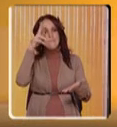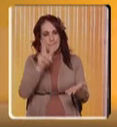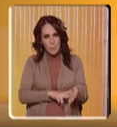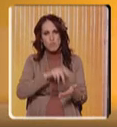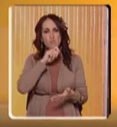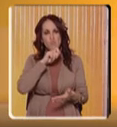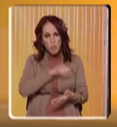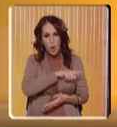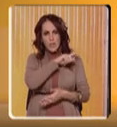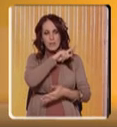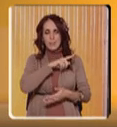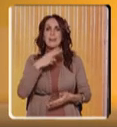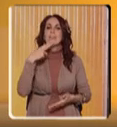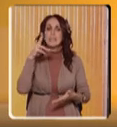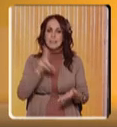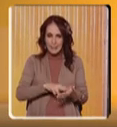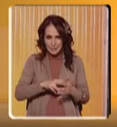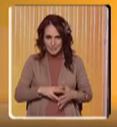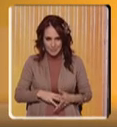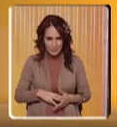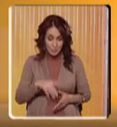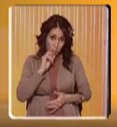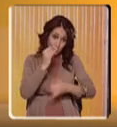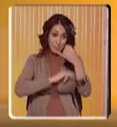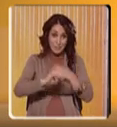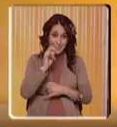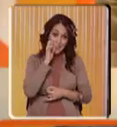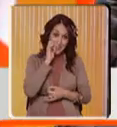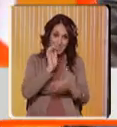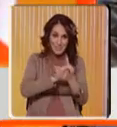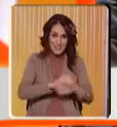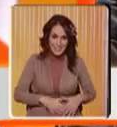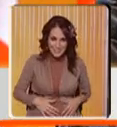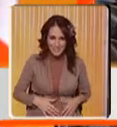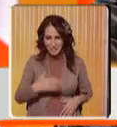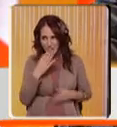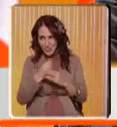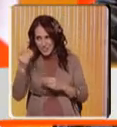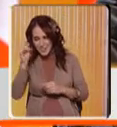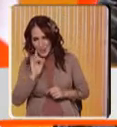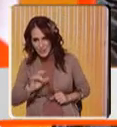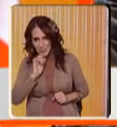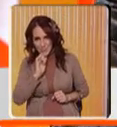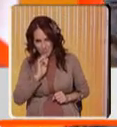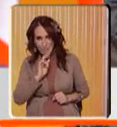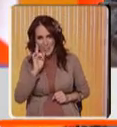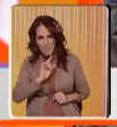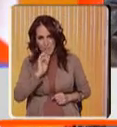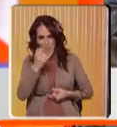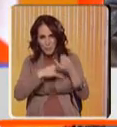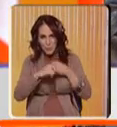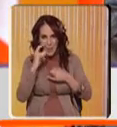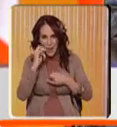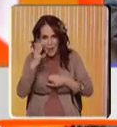pode. Verdade. E agora? Também pode trocar de companheiro. Ora, já está. A solução dada pela nutricionista, pode trocar sempre